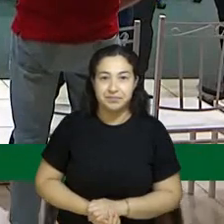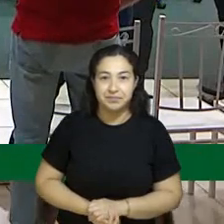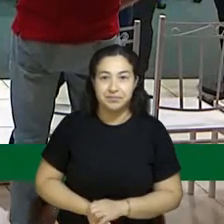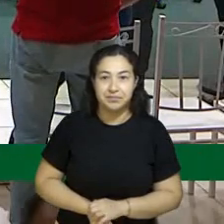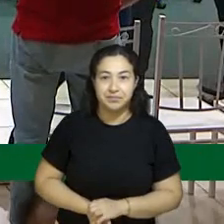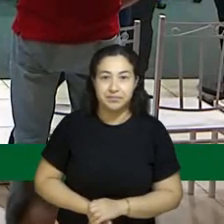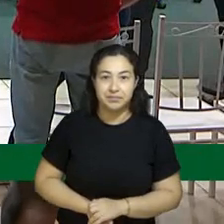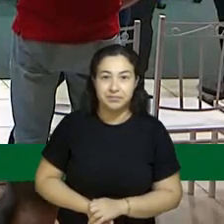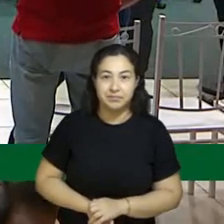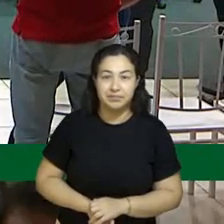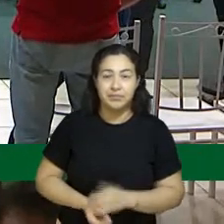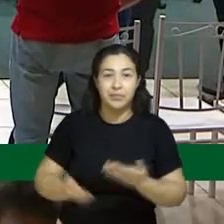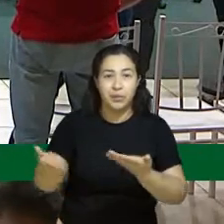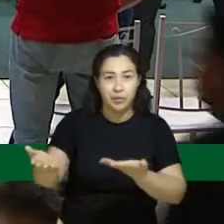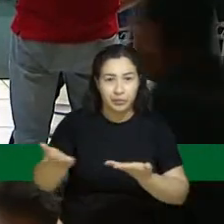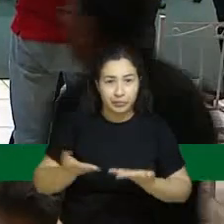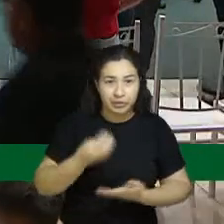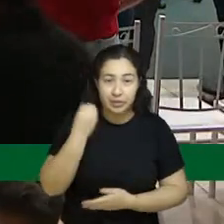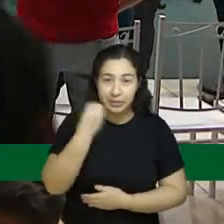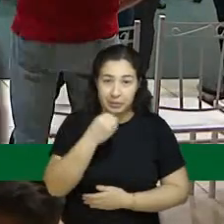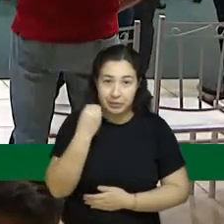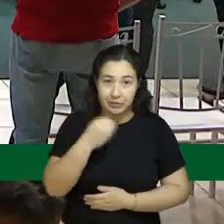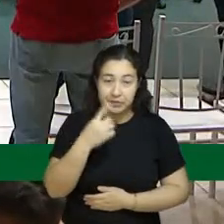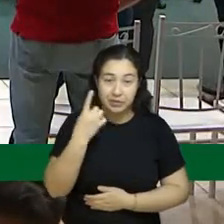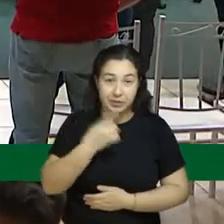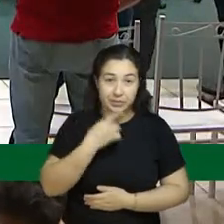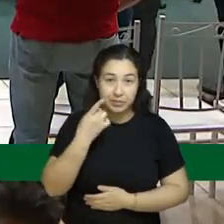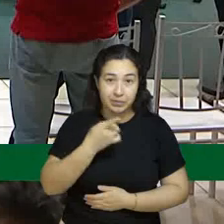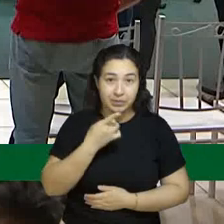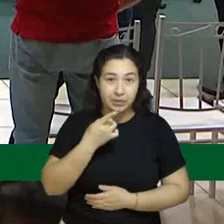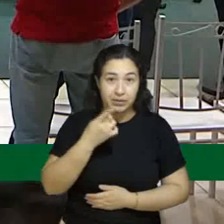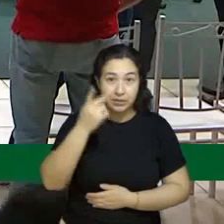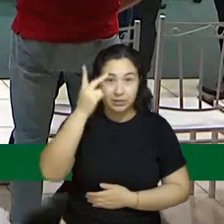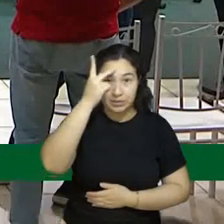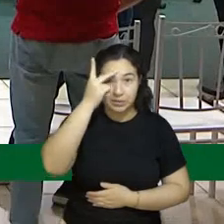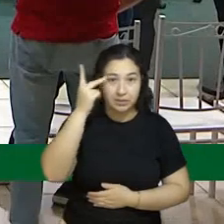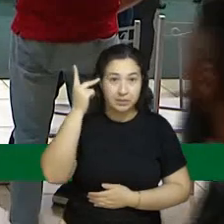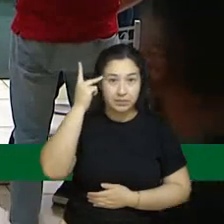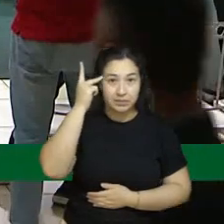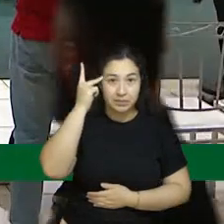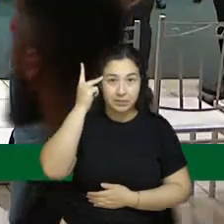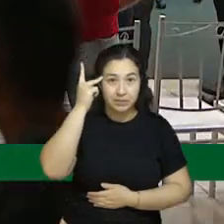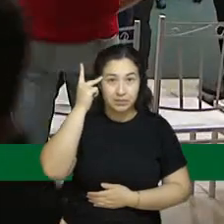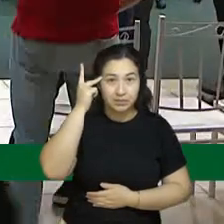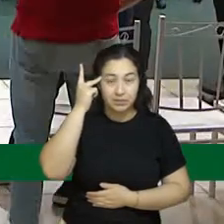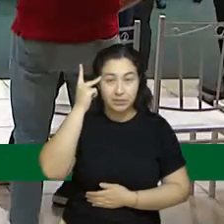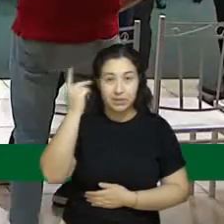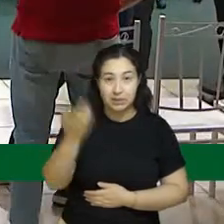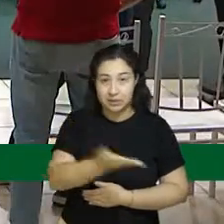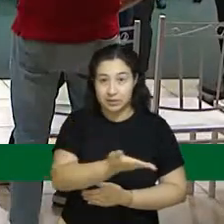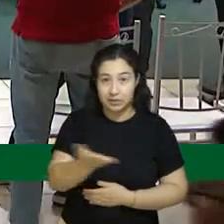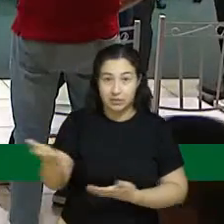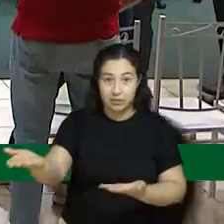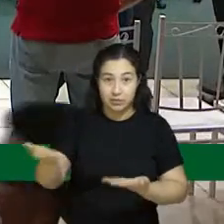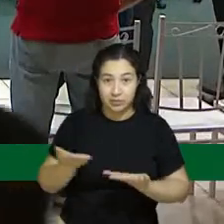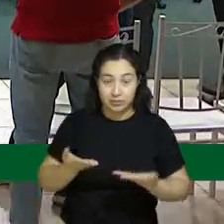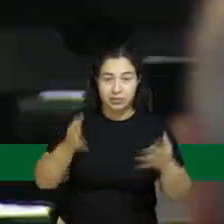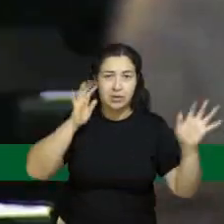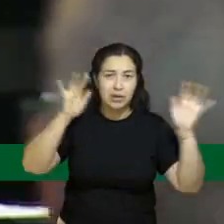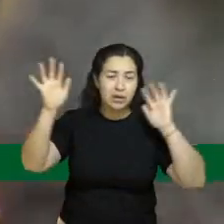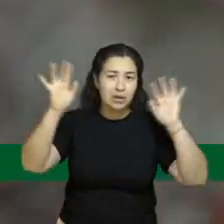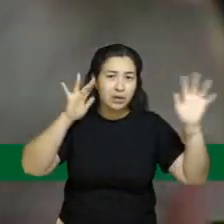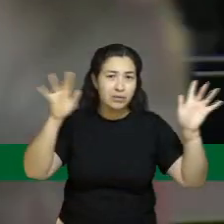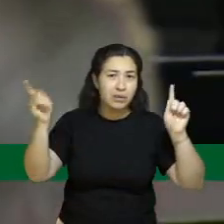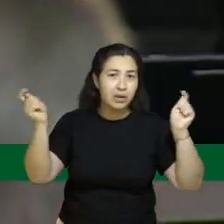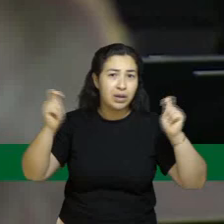Até convido, aproveitando a fala da deputada Paulinha, convido os senhores e as senhoras deputadas para refletirem sobre a possibilidade de